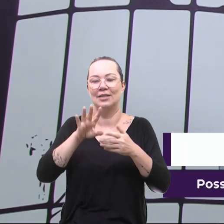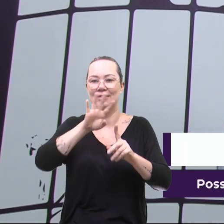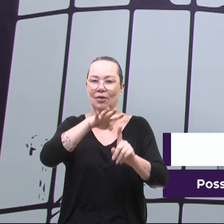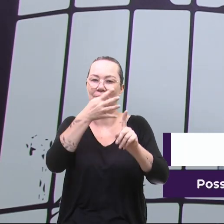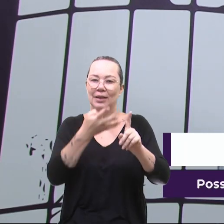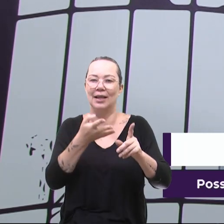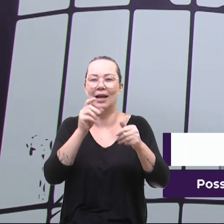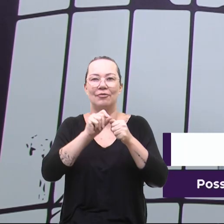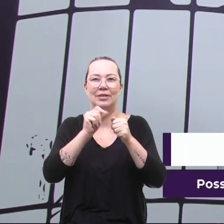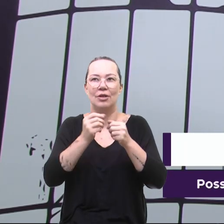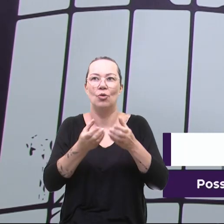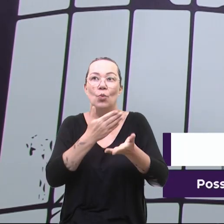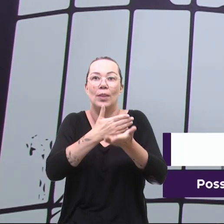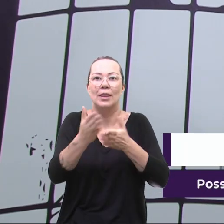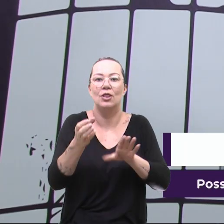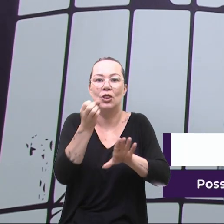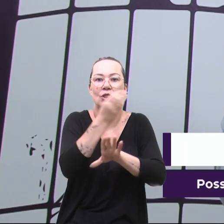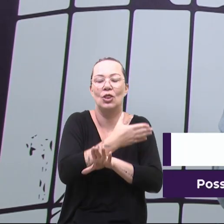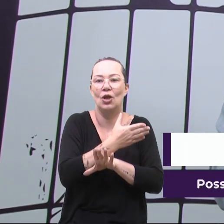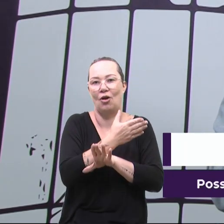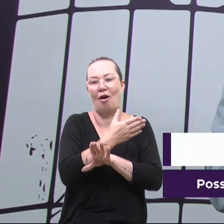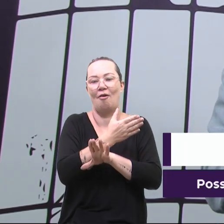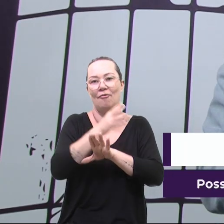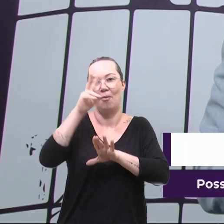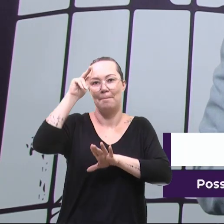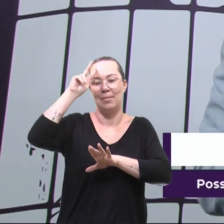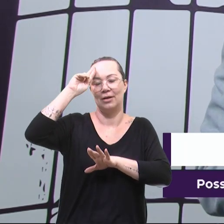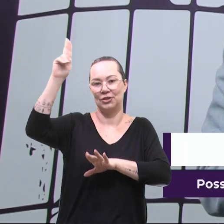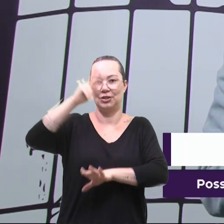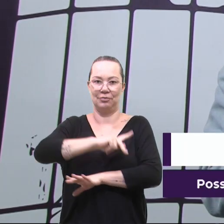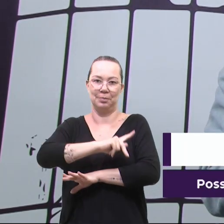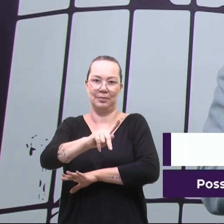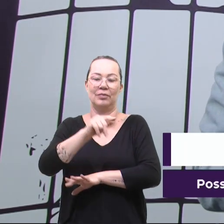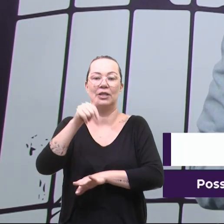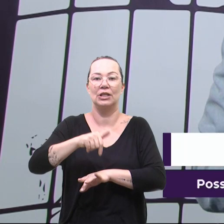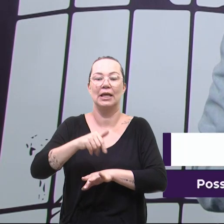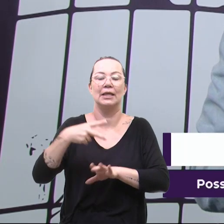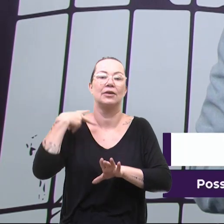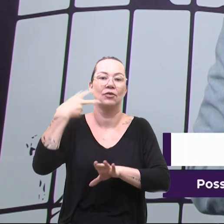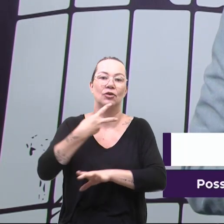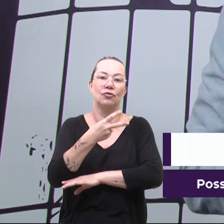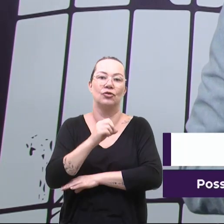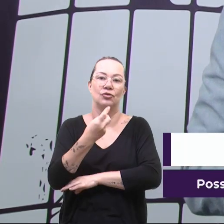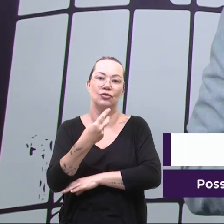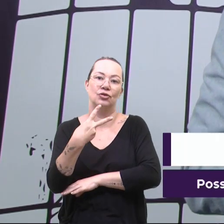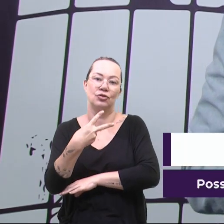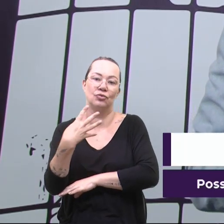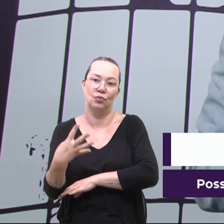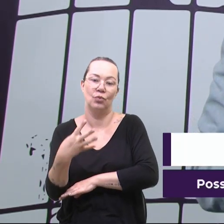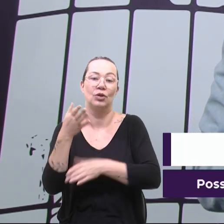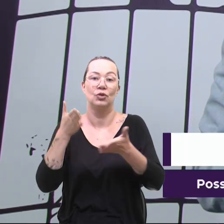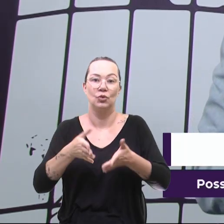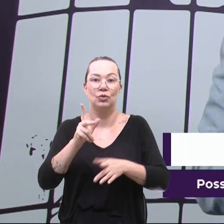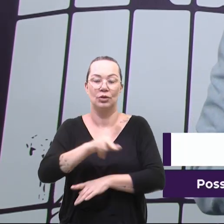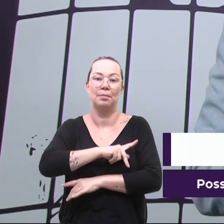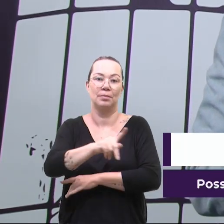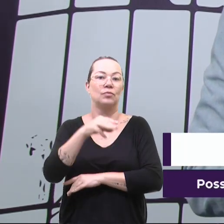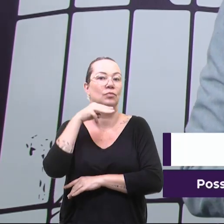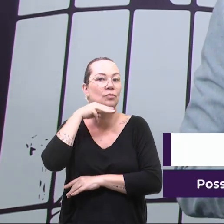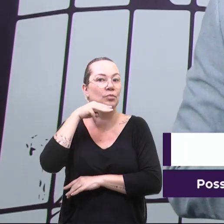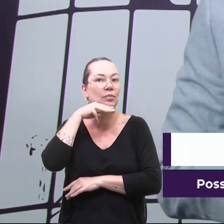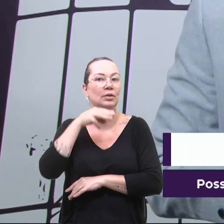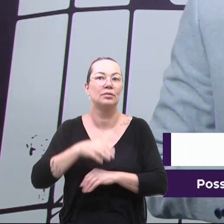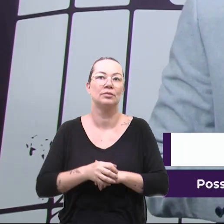da nova mesa diretora para a gestão de 2024 aqui na Câmara Municipal, que esse ano imposta a presidente, vereadora